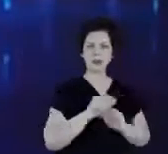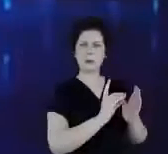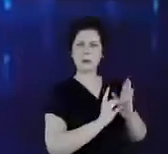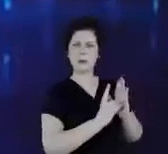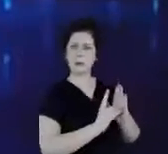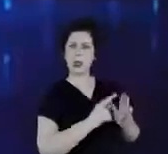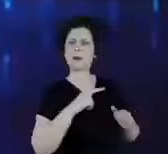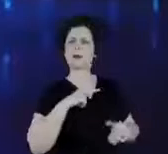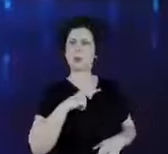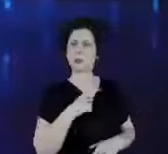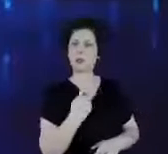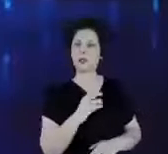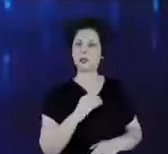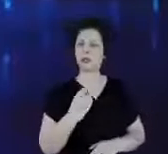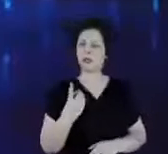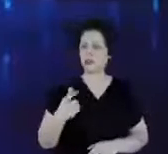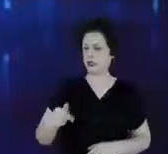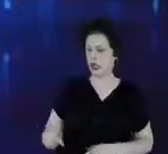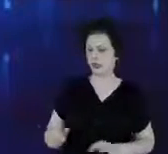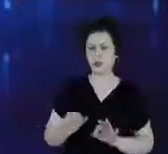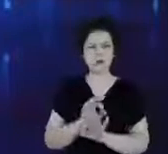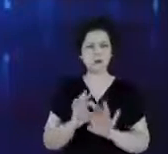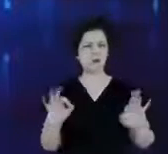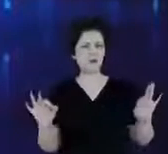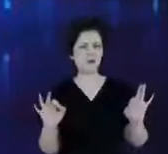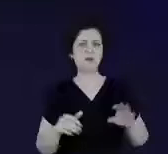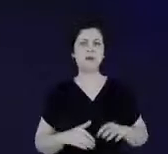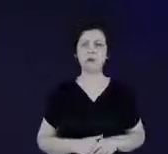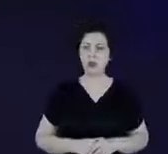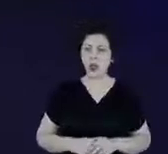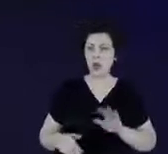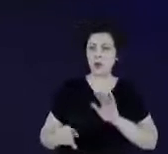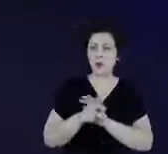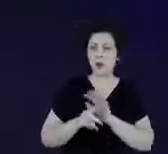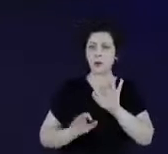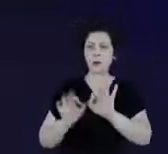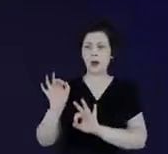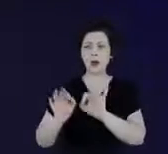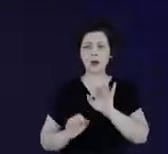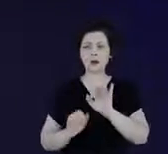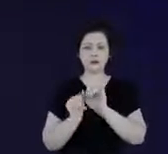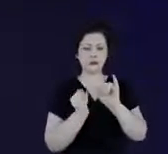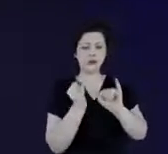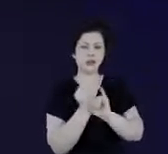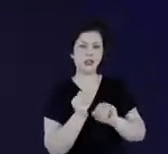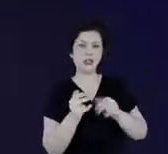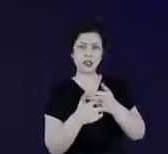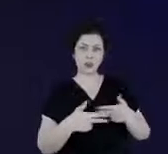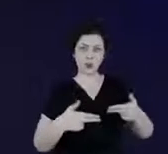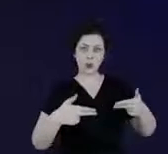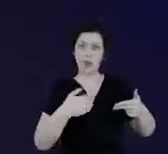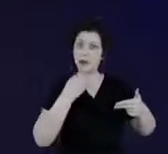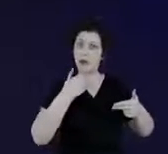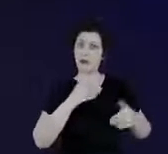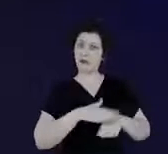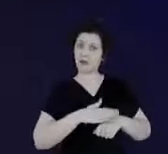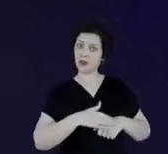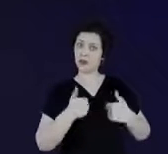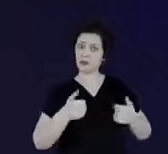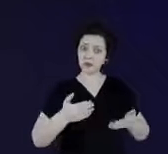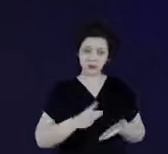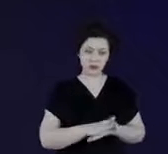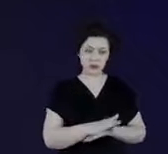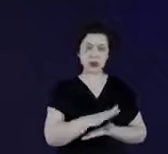feito em 2017 que incrível o próprio plano de internet das coisas eu acho que é bem feito saiu